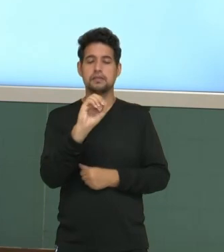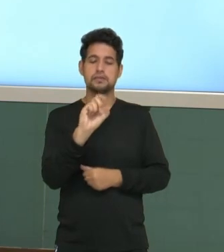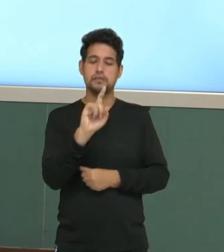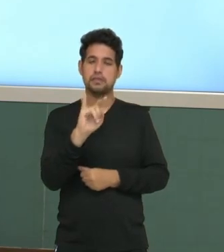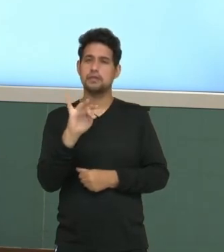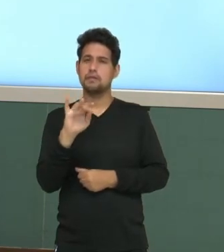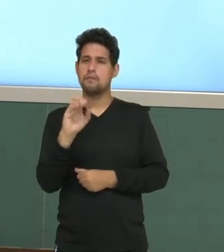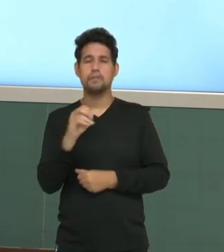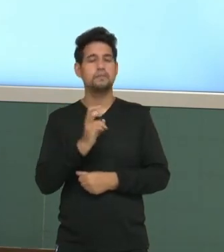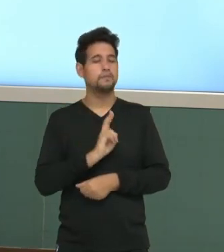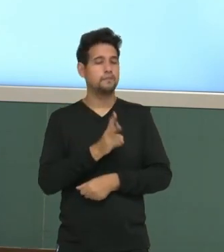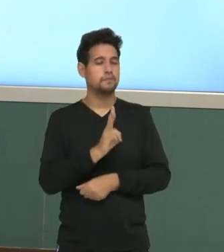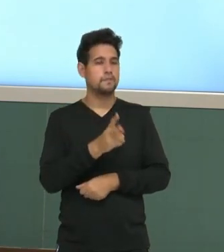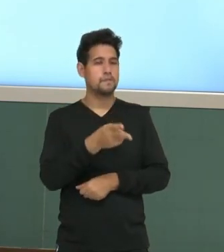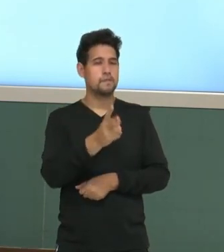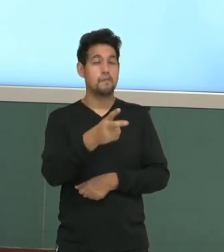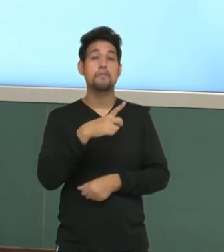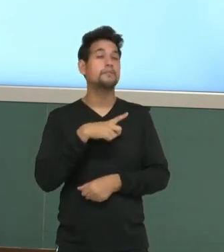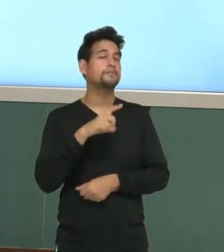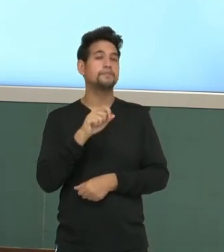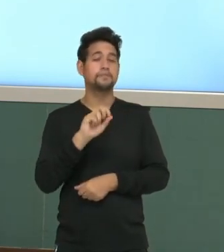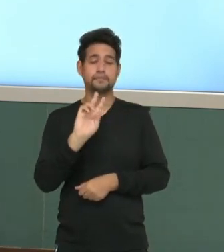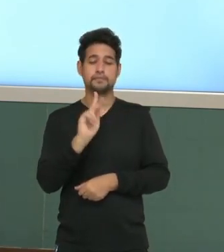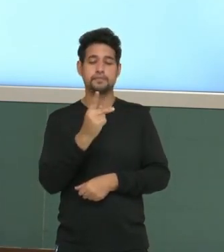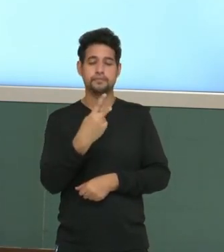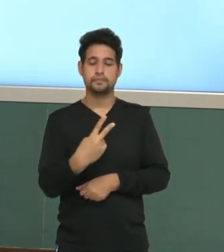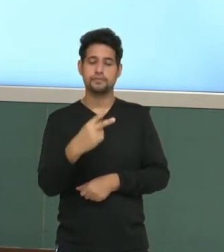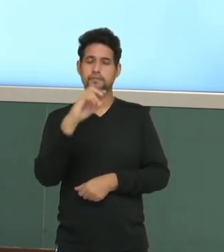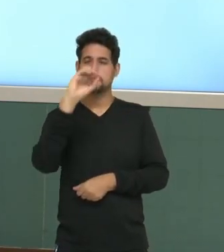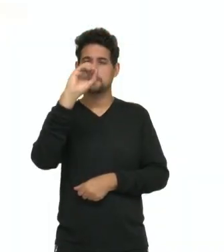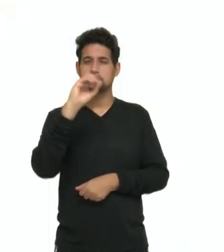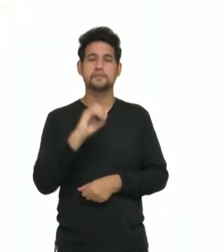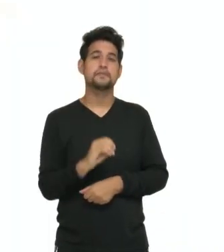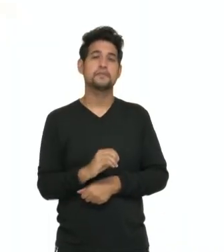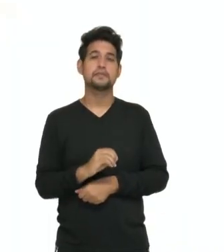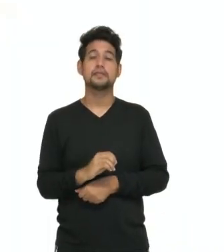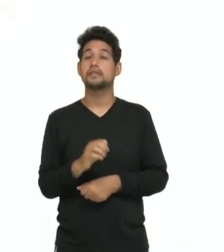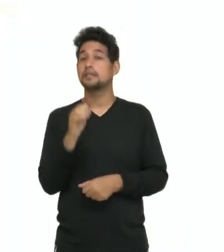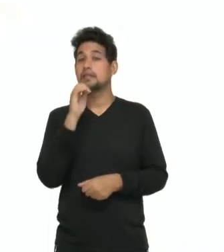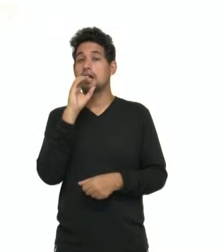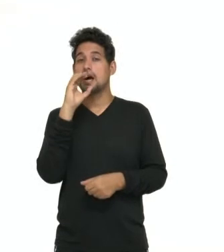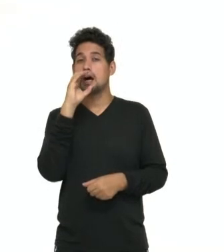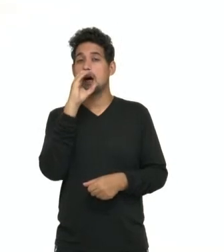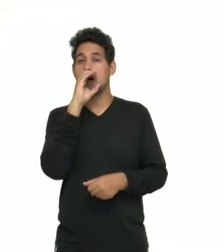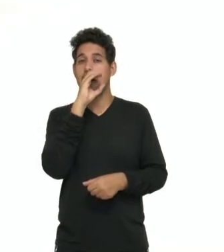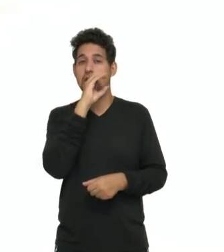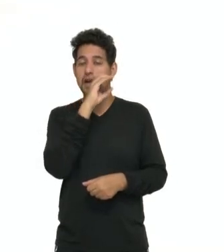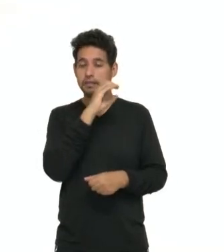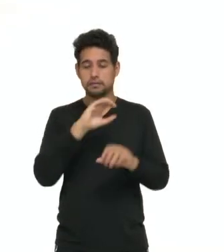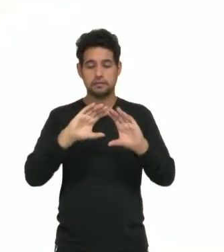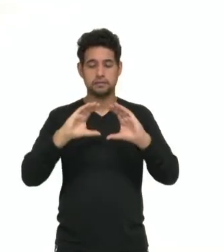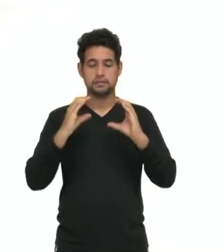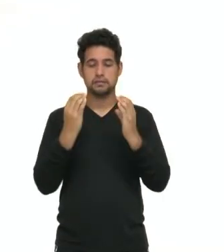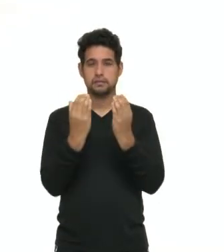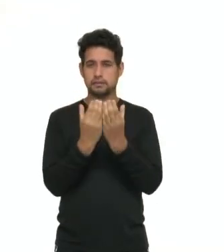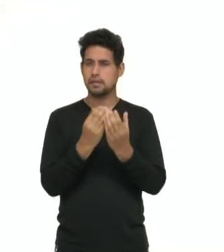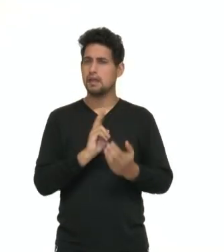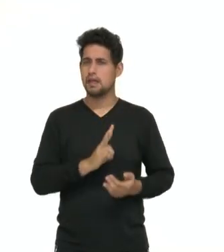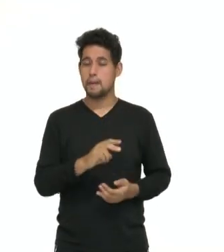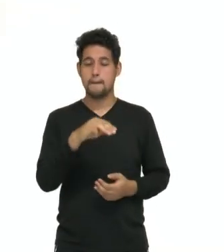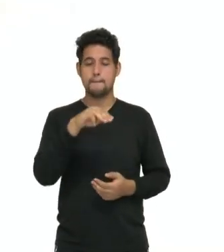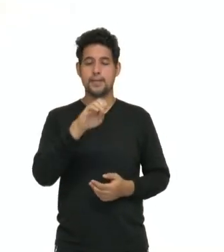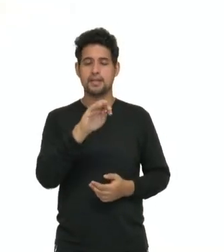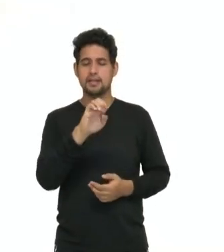líquido, continua na sua composição H2O. Aquecer uma panela, então ela continua sendo de